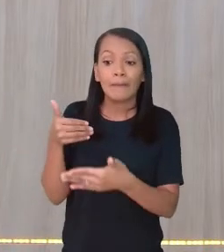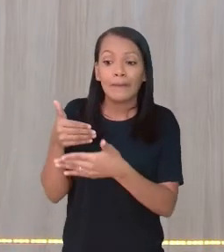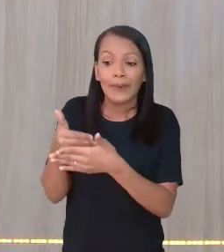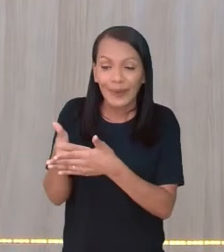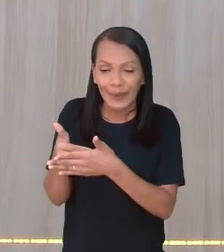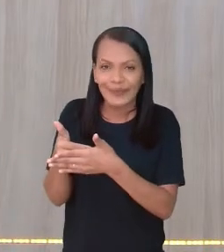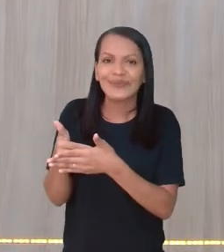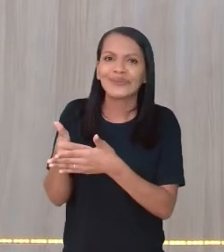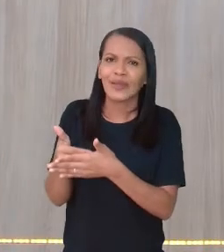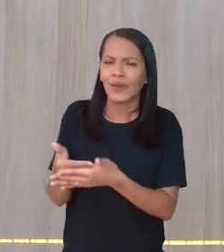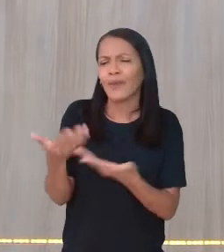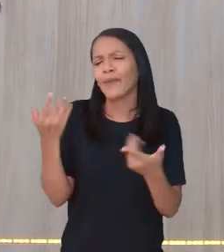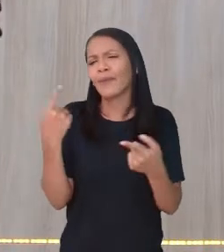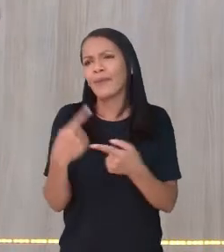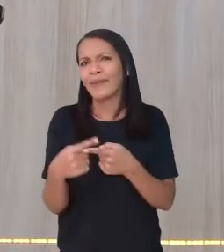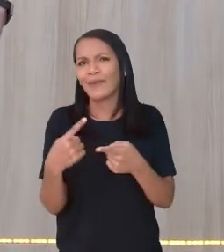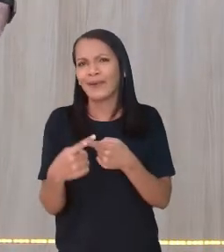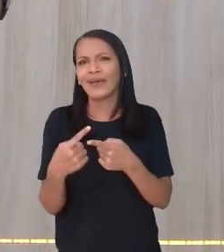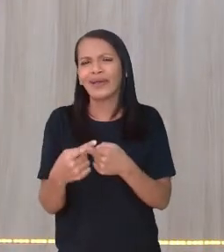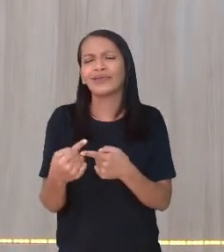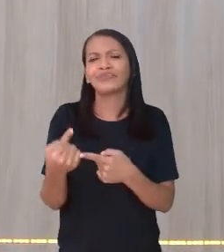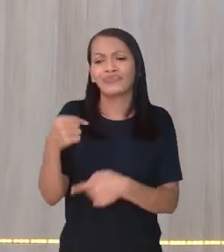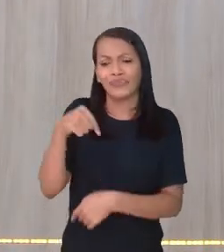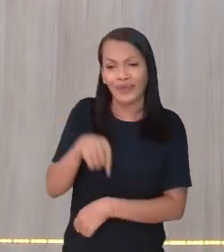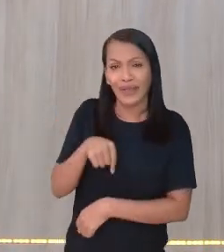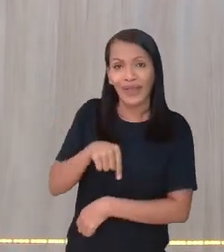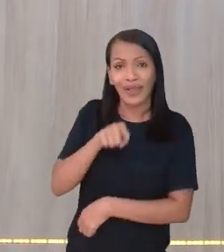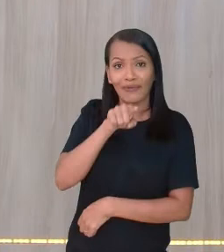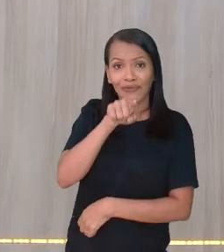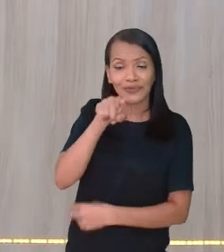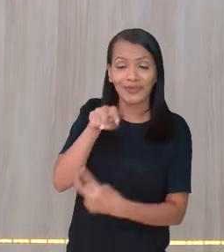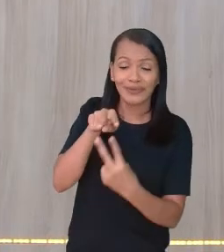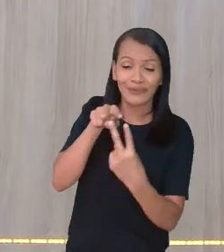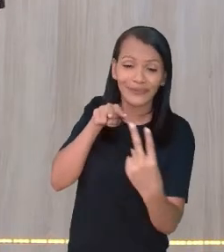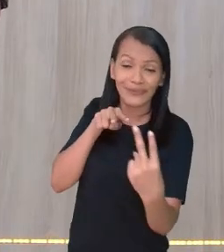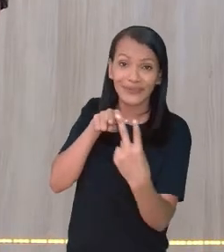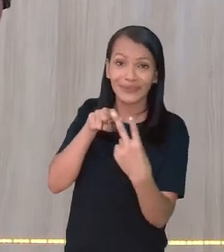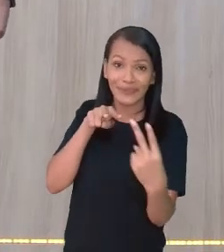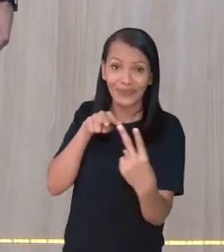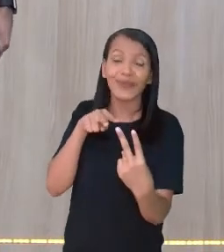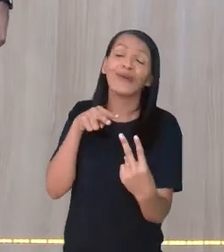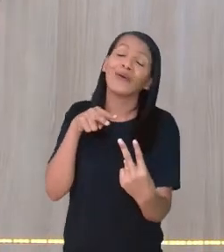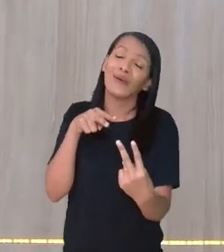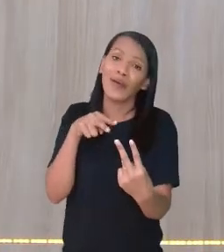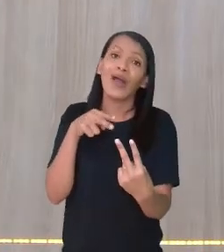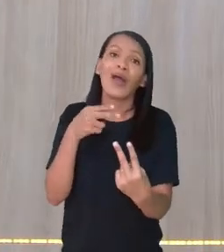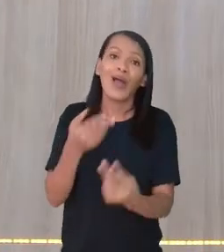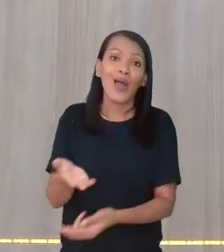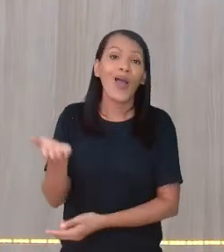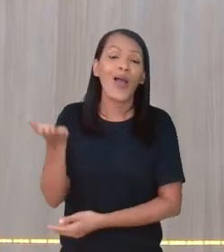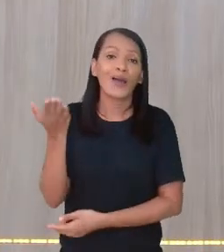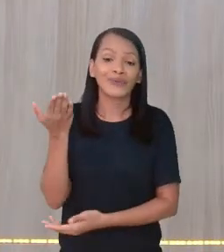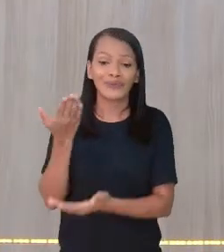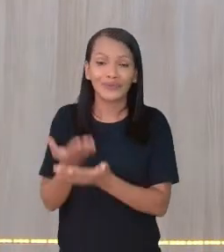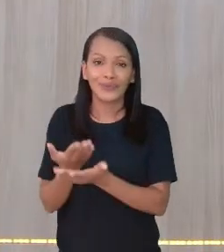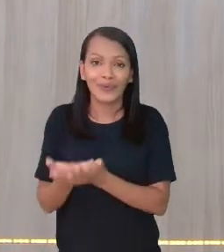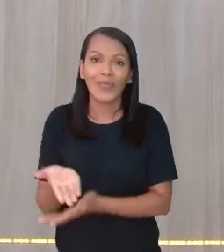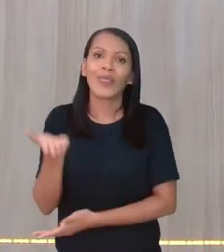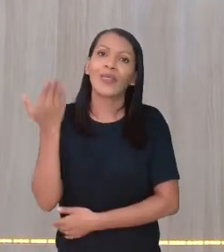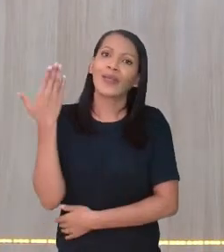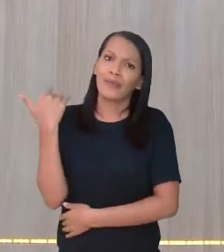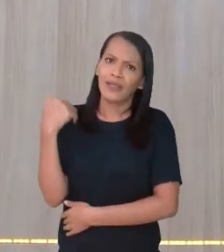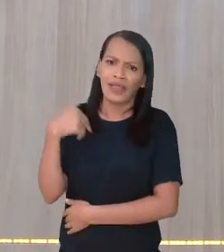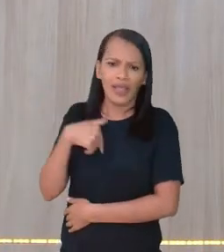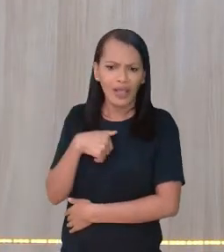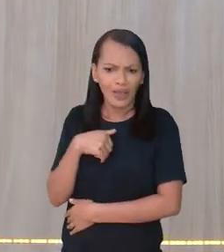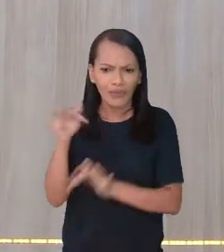vezes não é nem visível, né? A gente estava na aula passada aqui e o Sabino falou com a gente, então a gente fica,